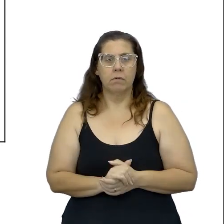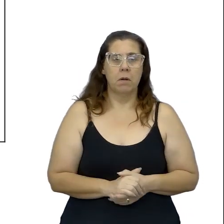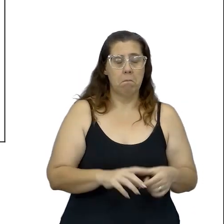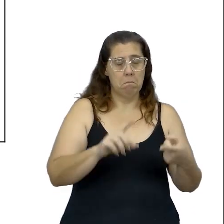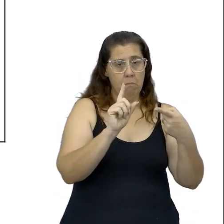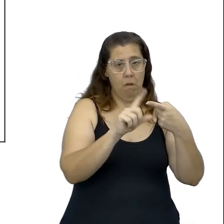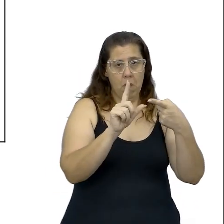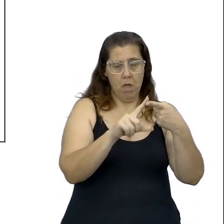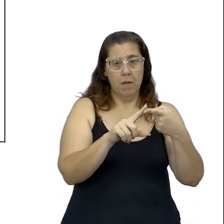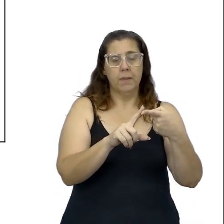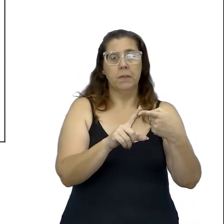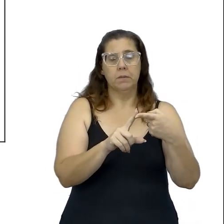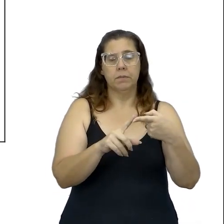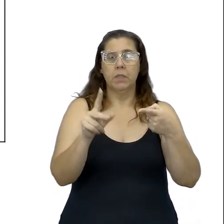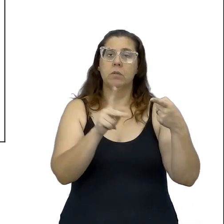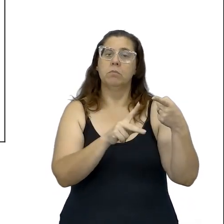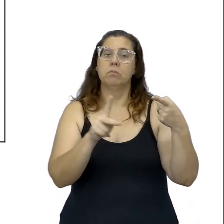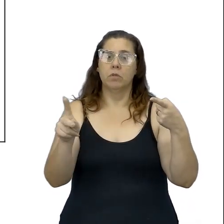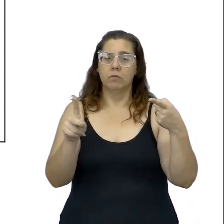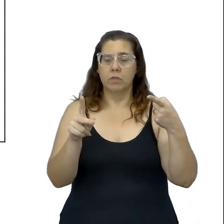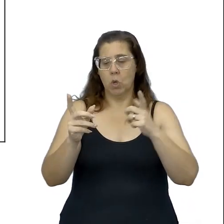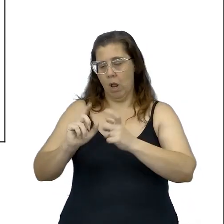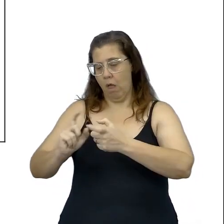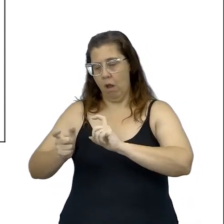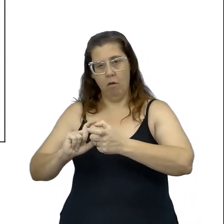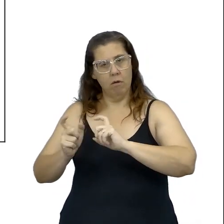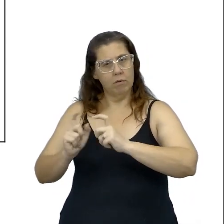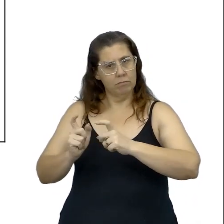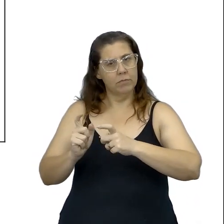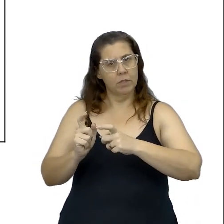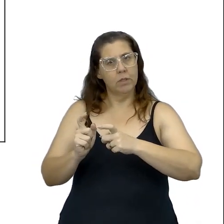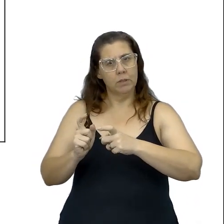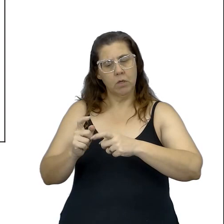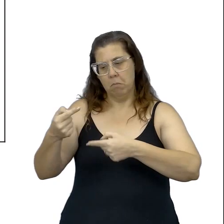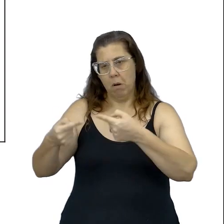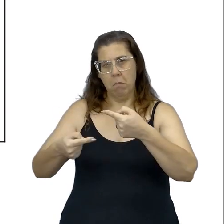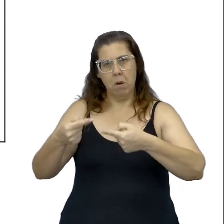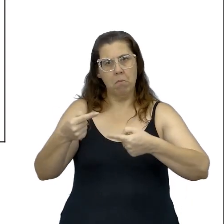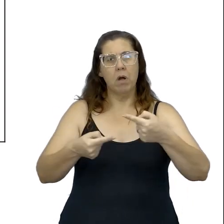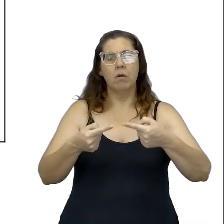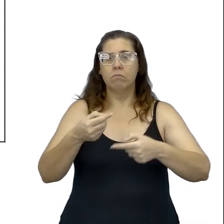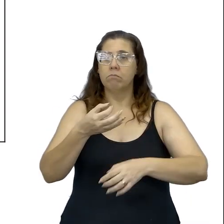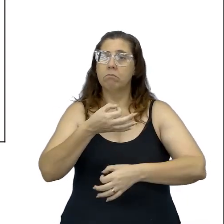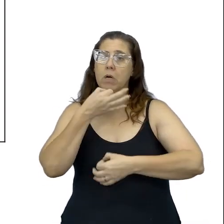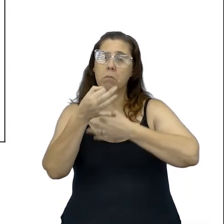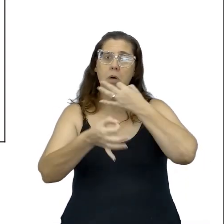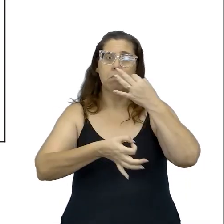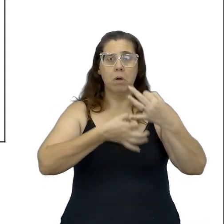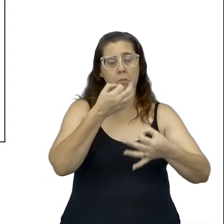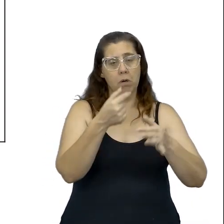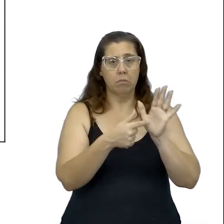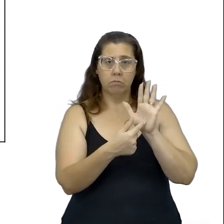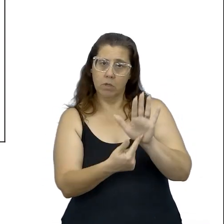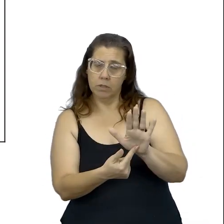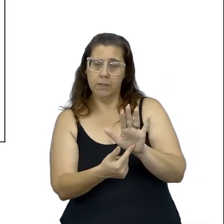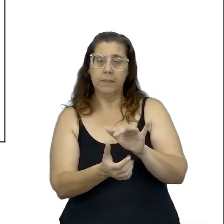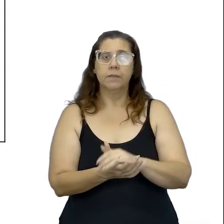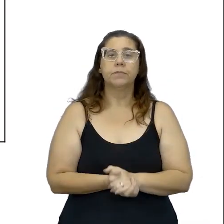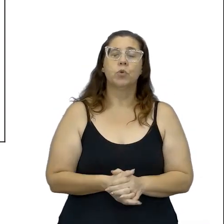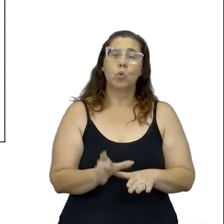etapa, os professores se reúnem, né, para discutir algumas sugestões apresentadas na